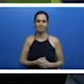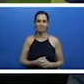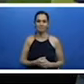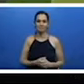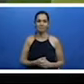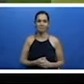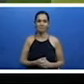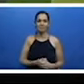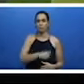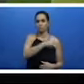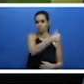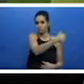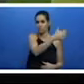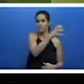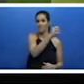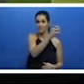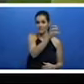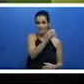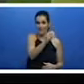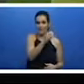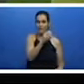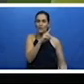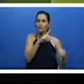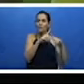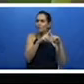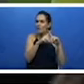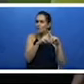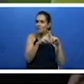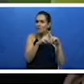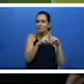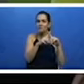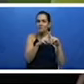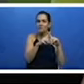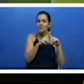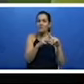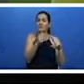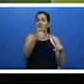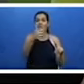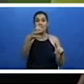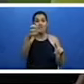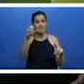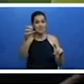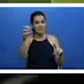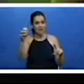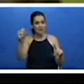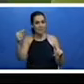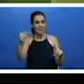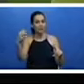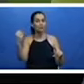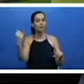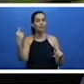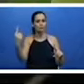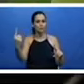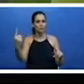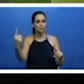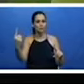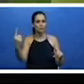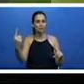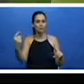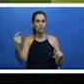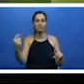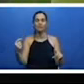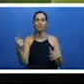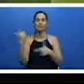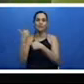Então 100 vai ficar 100 vezes 100 menos 1, que vai dar o antecessor, dividido por